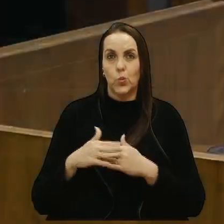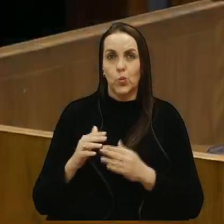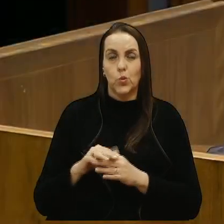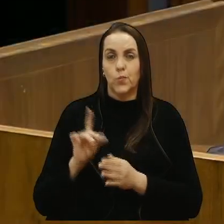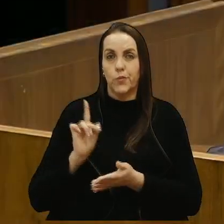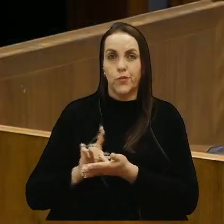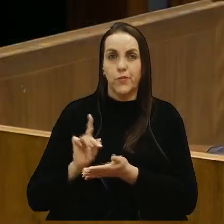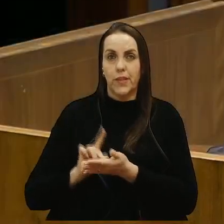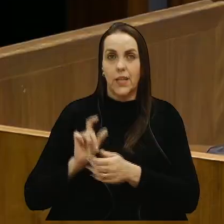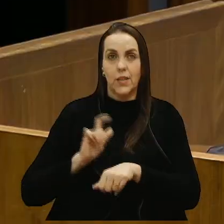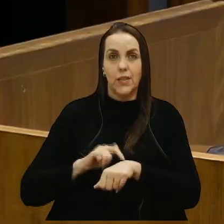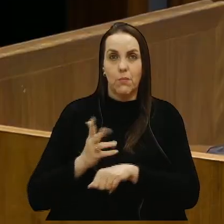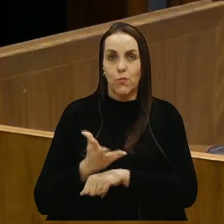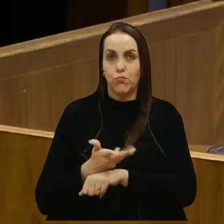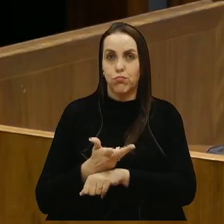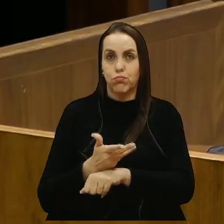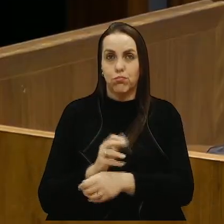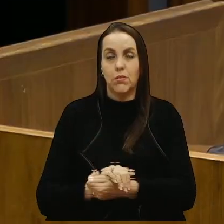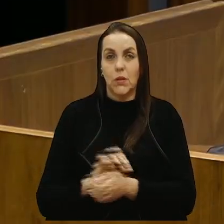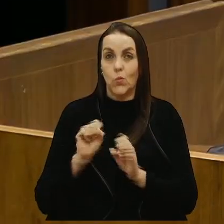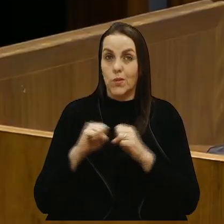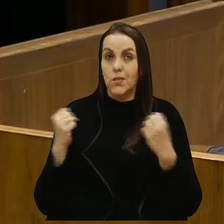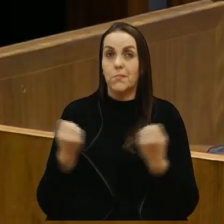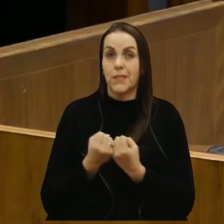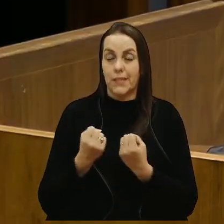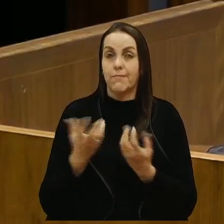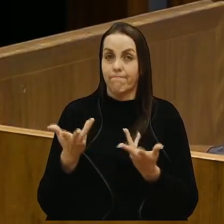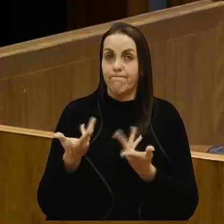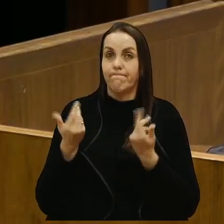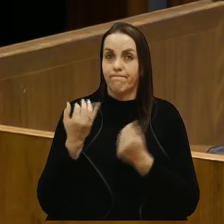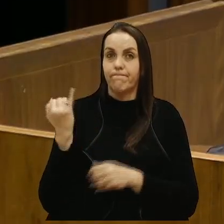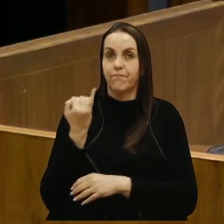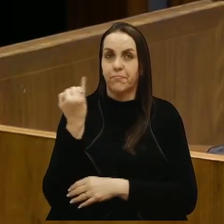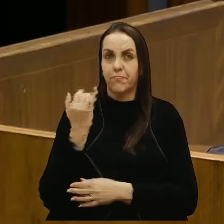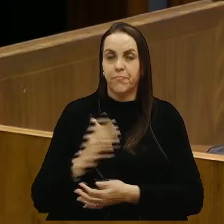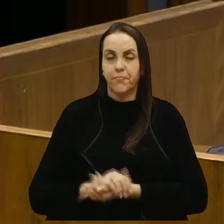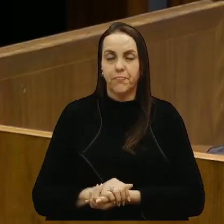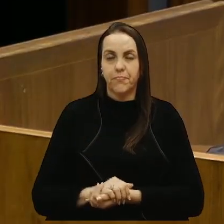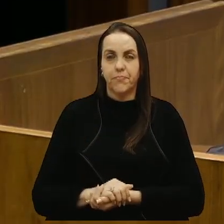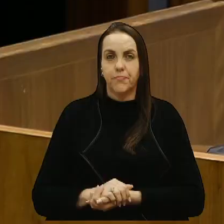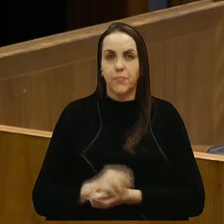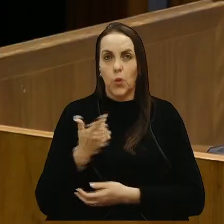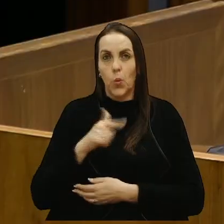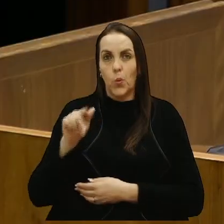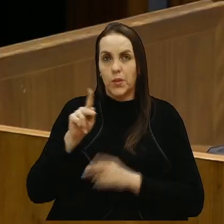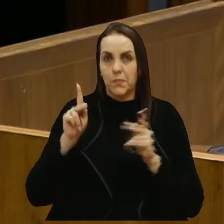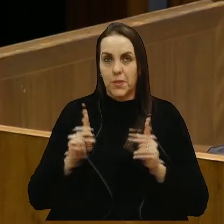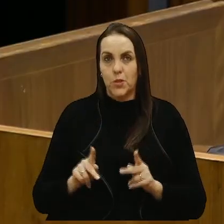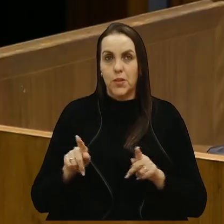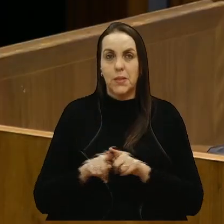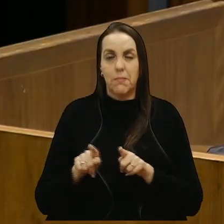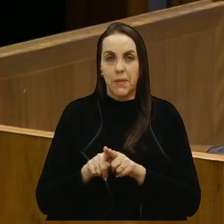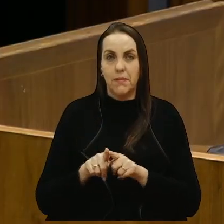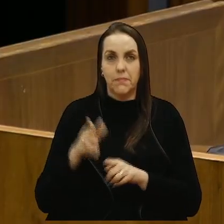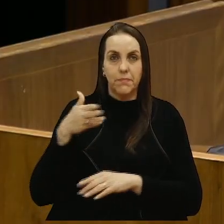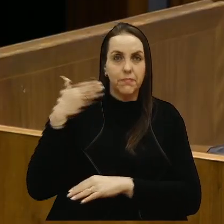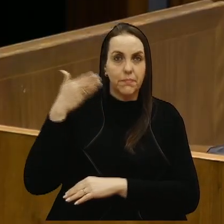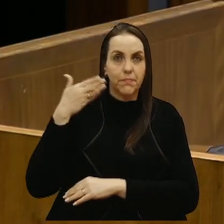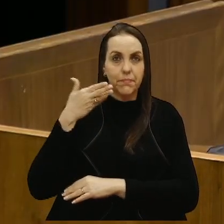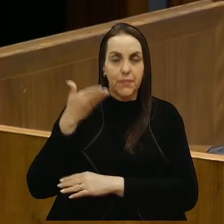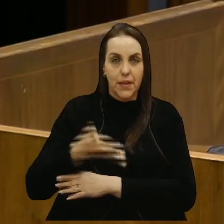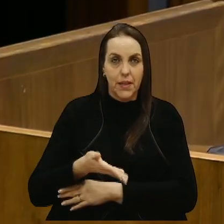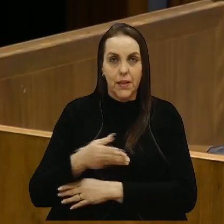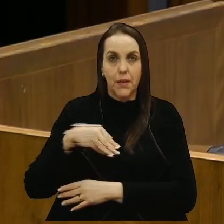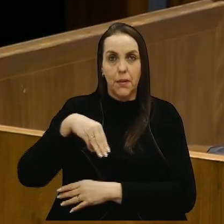realmente o tempo passa rápido e foi um seminário muito rico. Outra pessoa, né, que falou aqui foi a